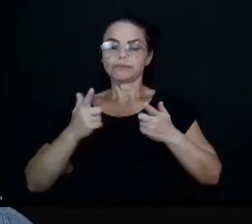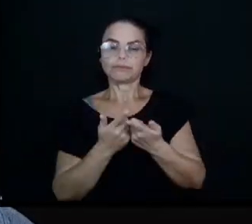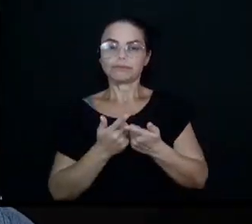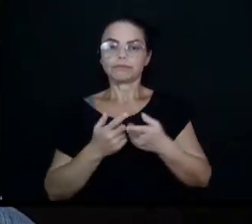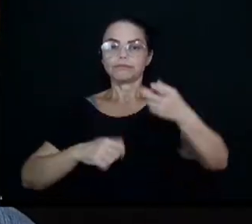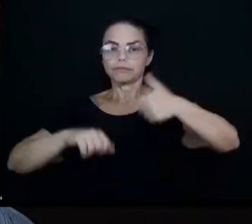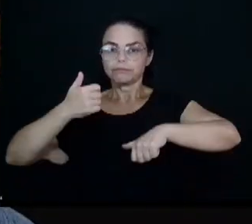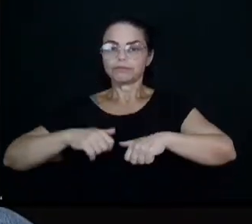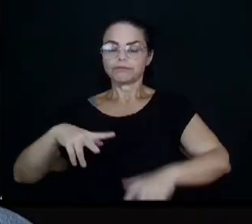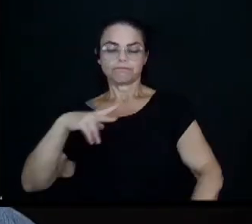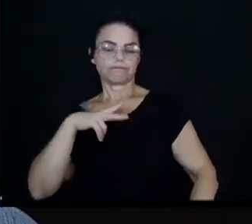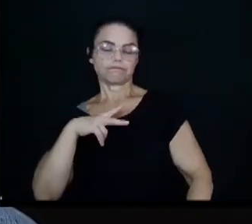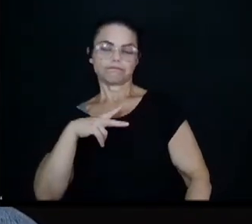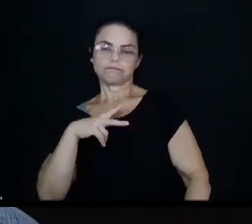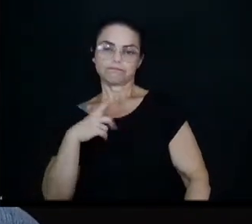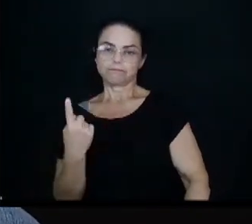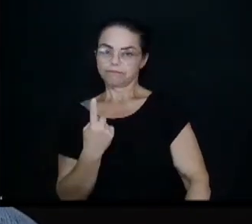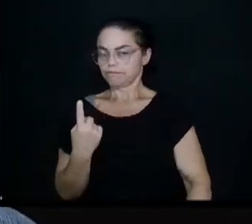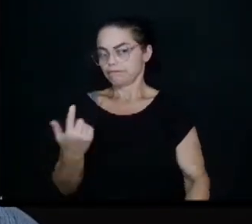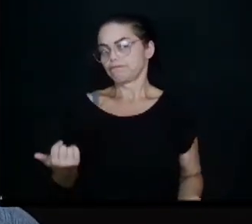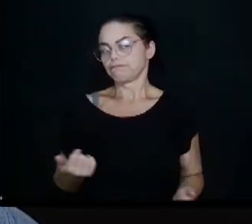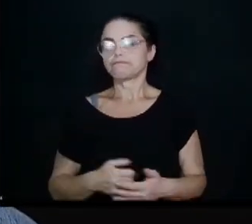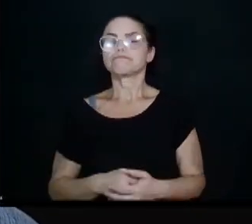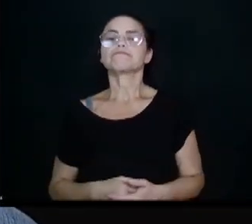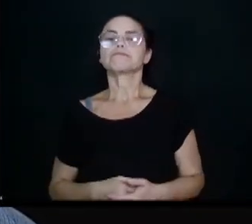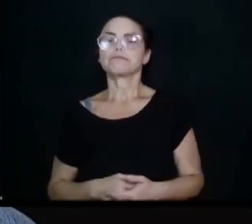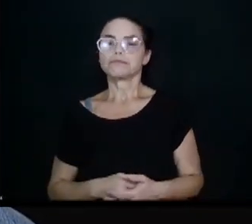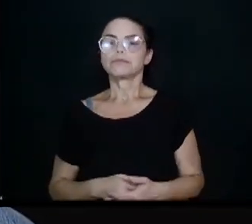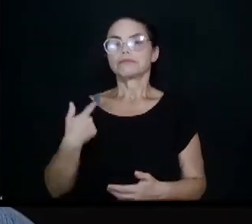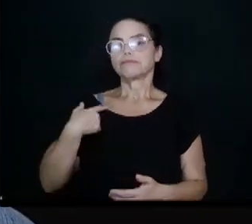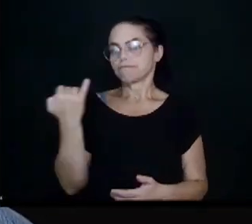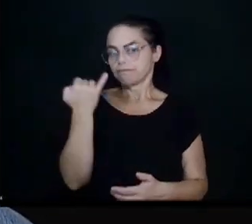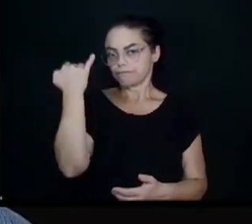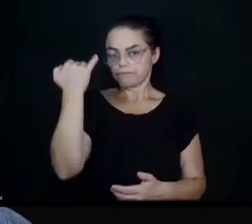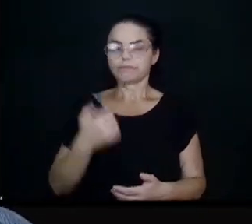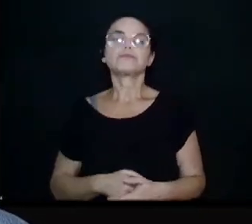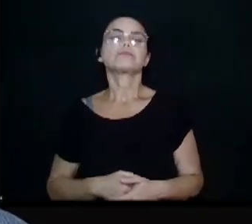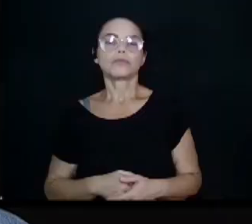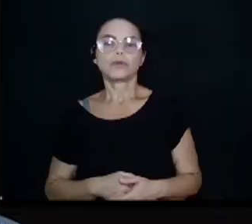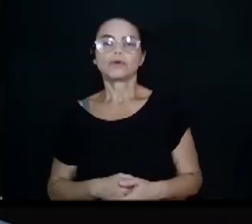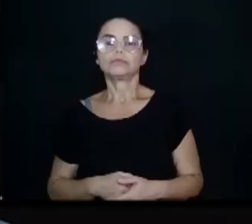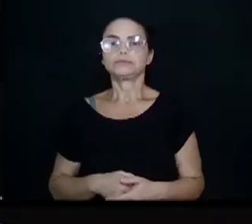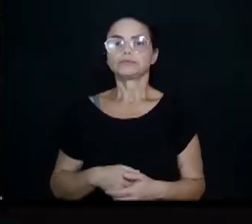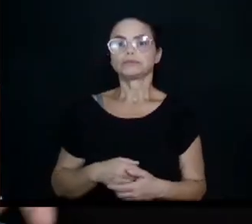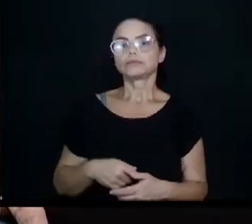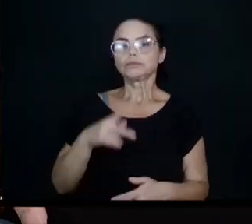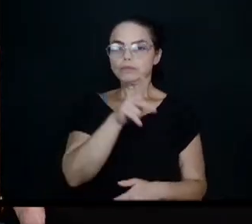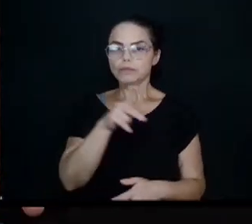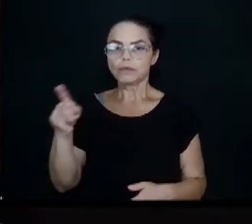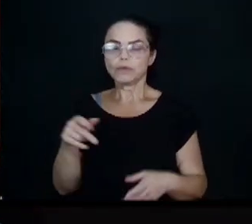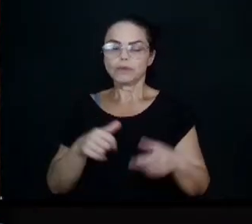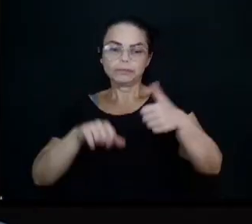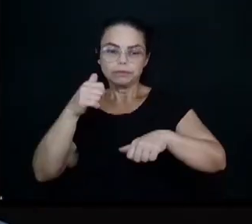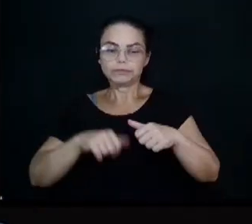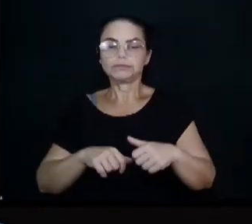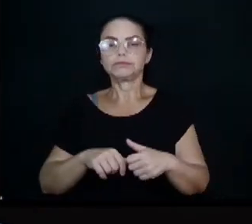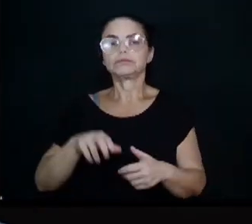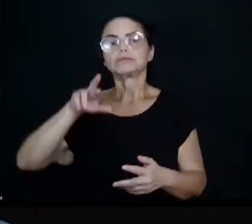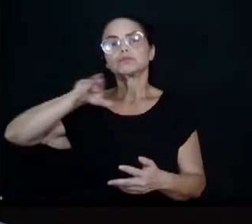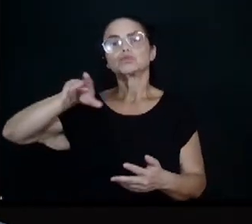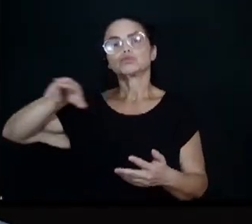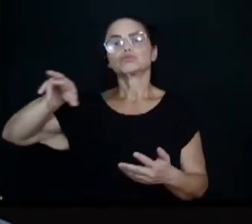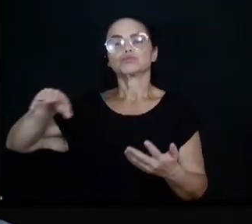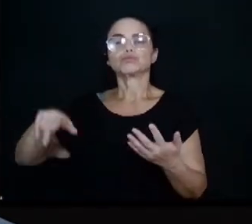Avaliação peso 2 e Isso, é assim isso. vai. Então, assim, isso é muito importante, né? Os professores avaliam de maneiras diferentes. Então, assim,